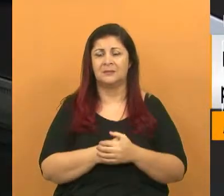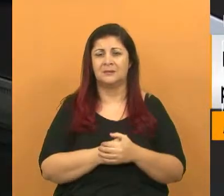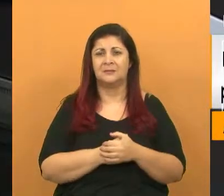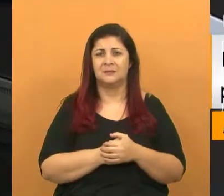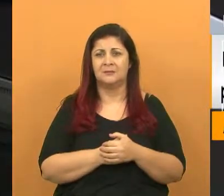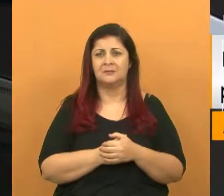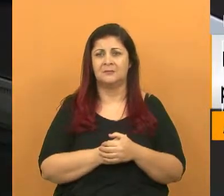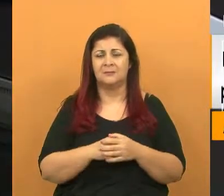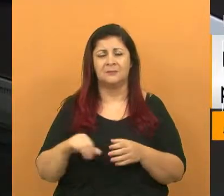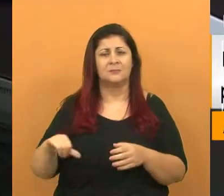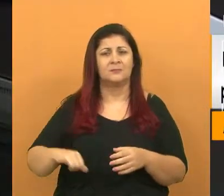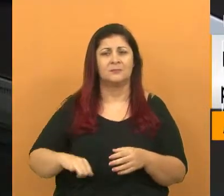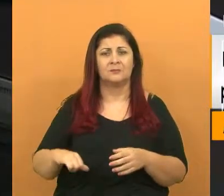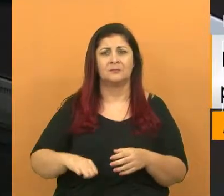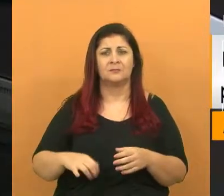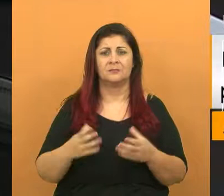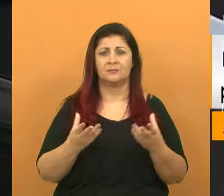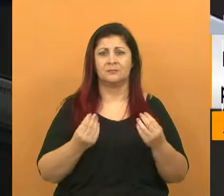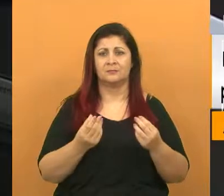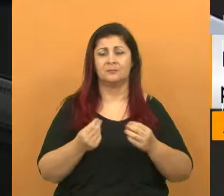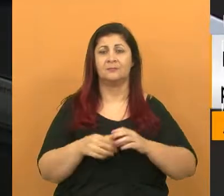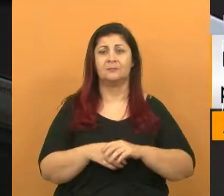dizer, é um sofrimento muito forte.